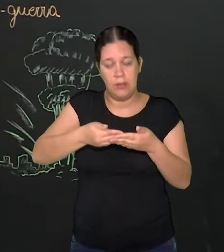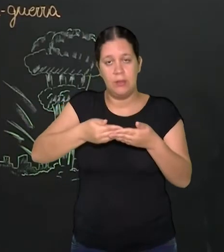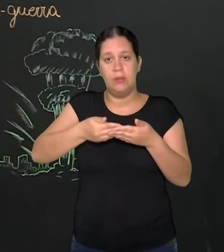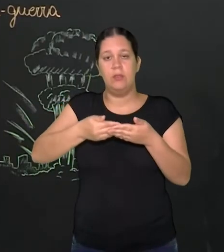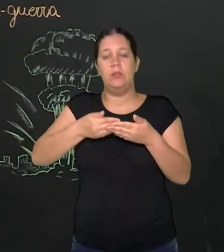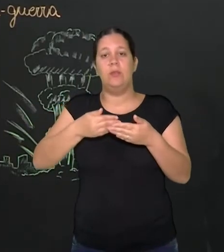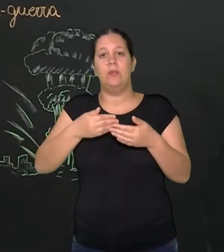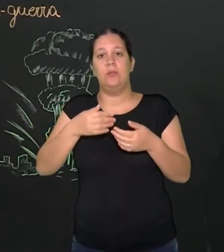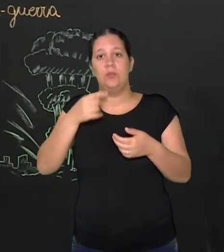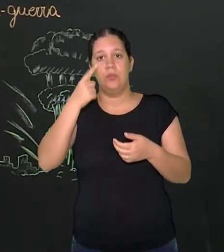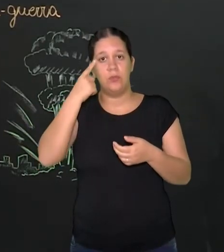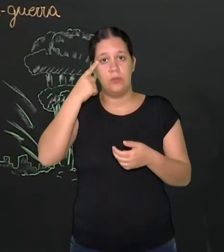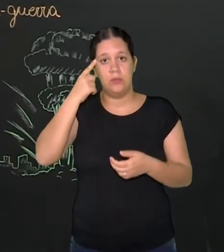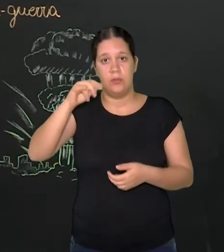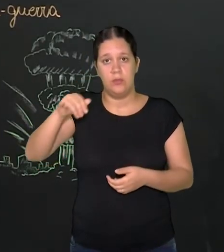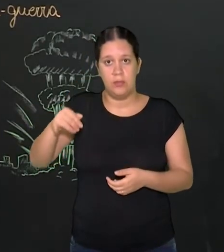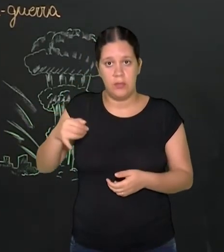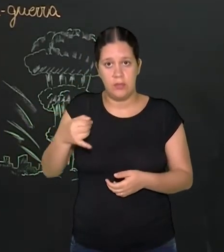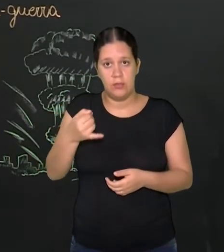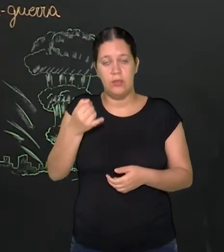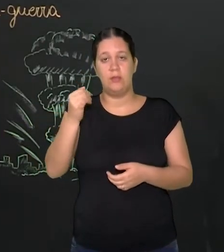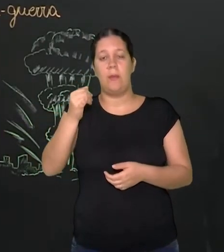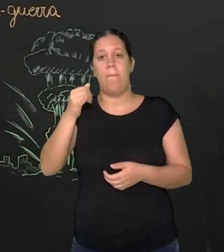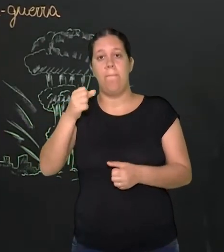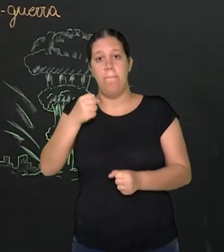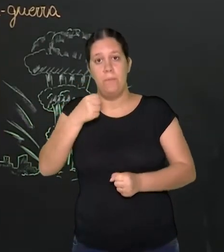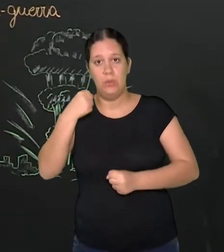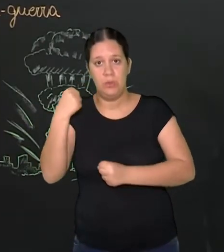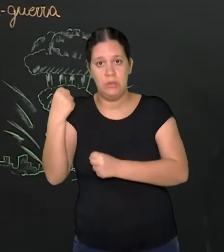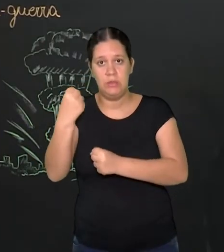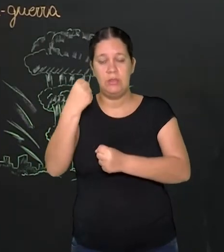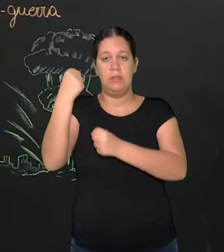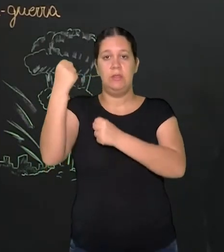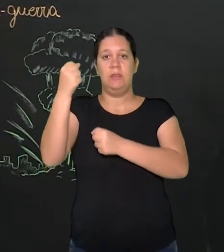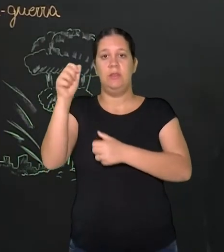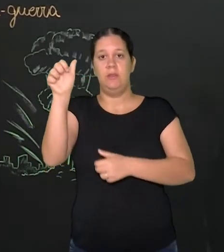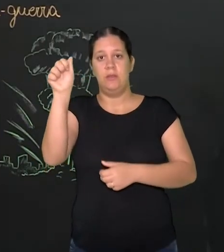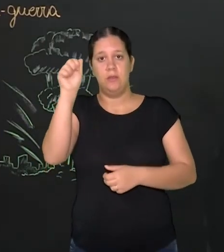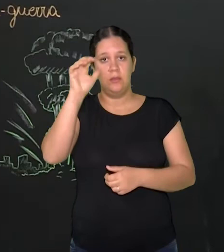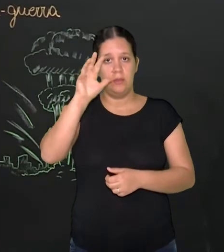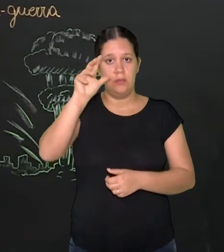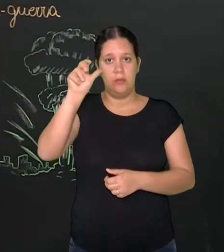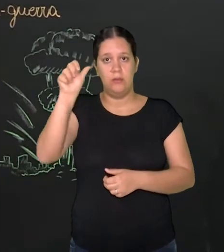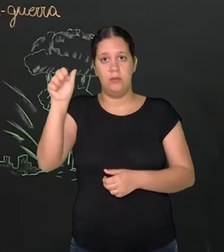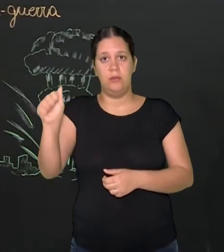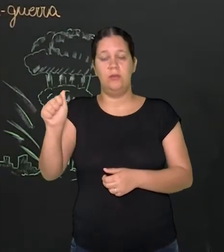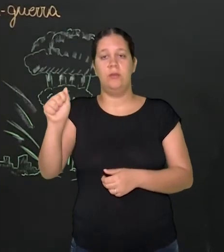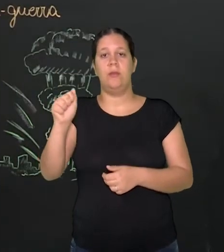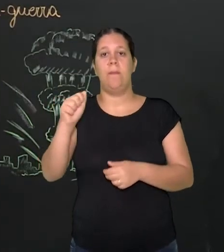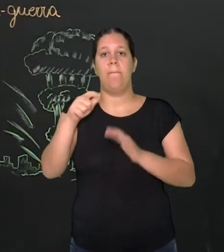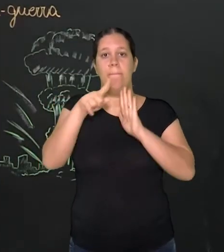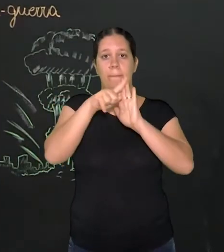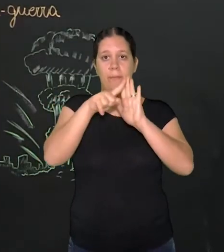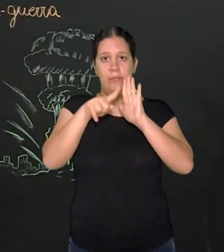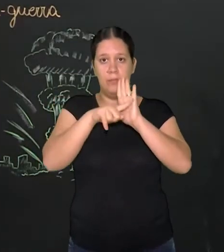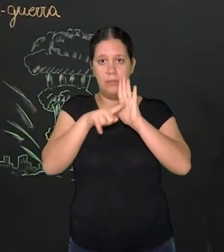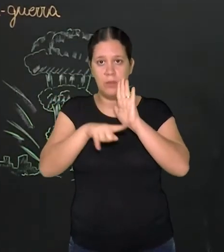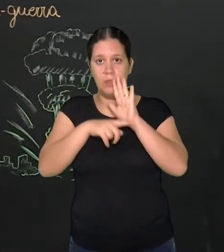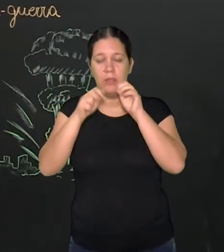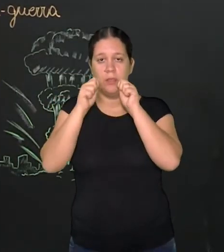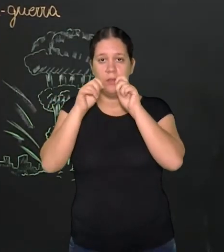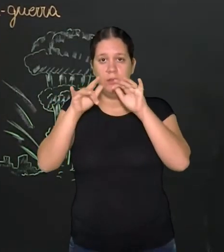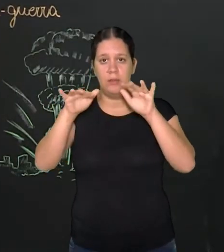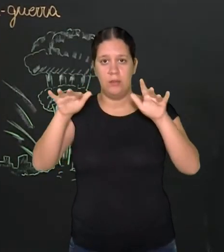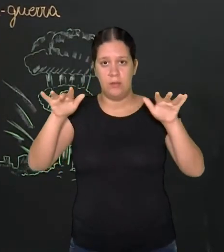política evidente, e o Japão, que era uma potência asiática, lá do outro lado do planeta, que também tinha planos